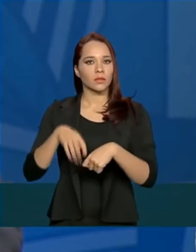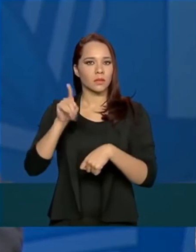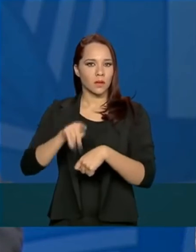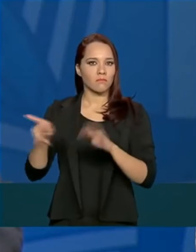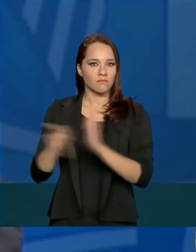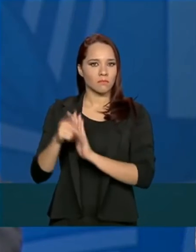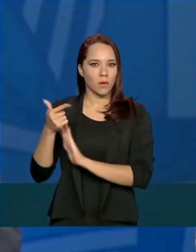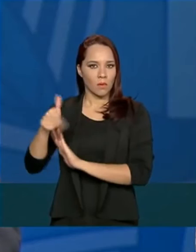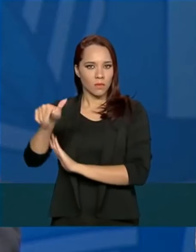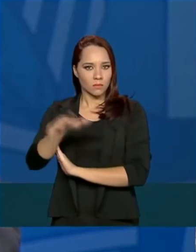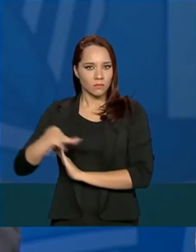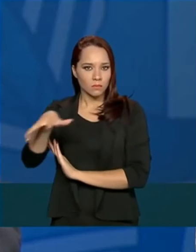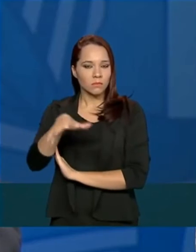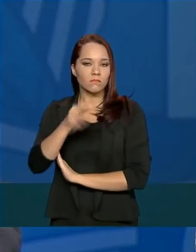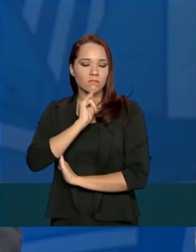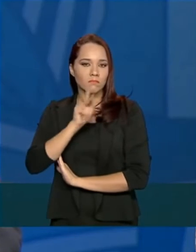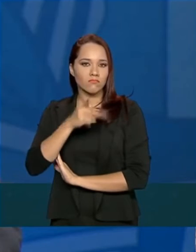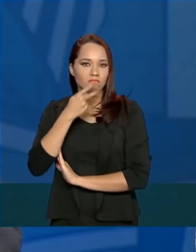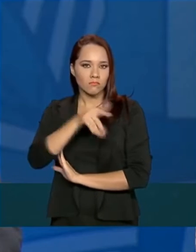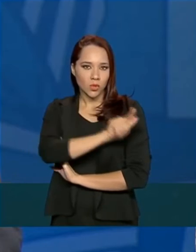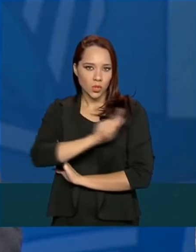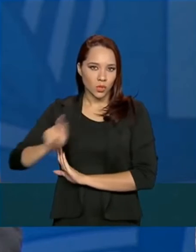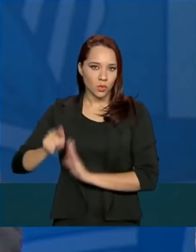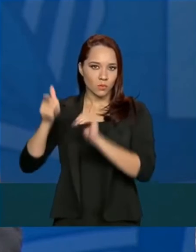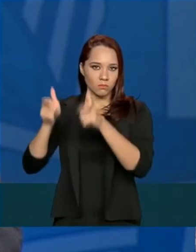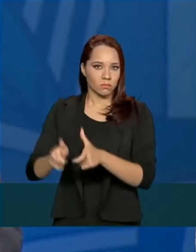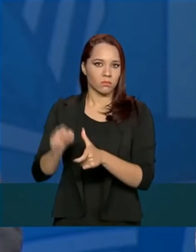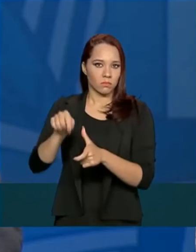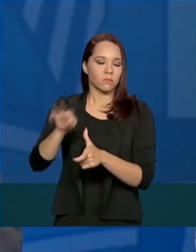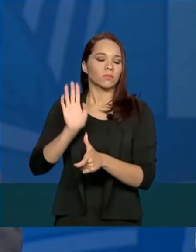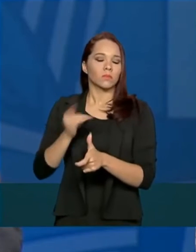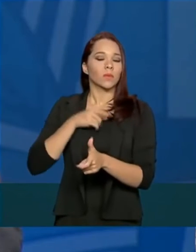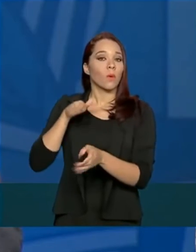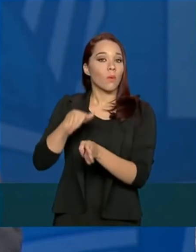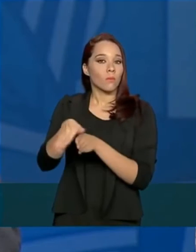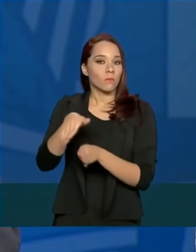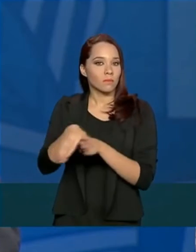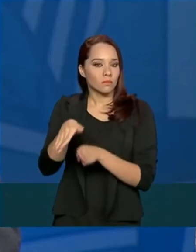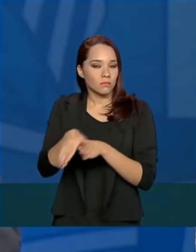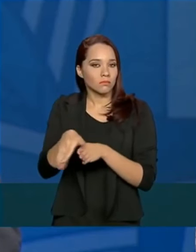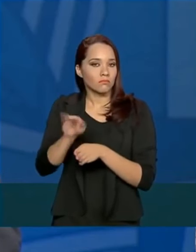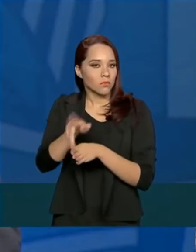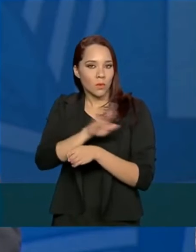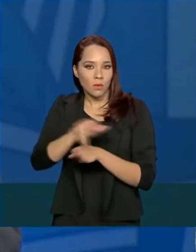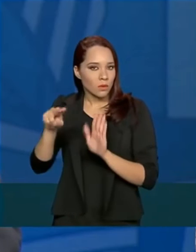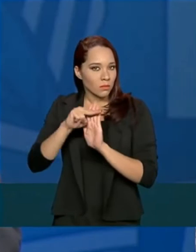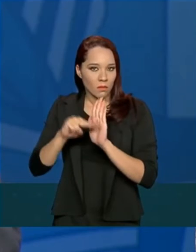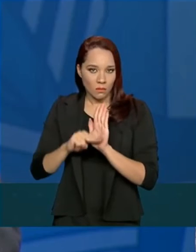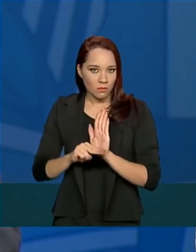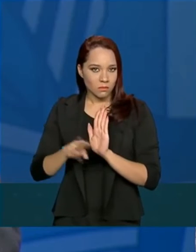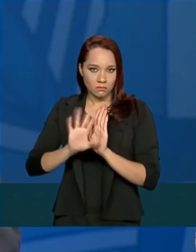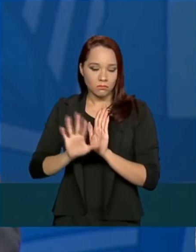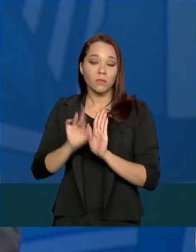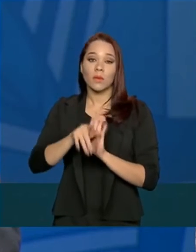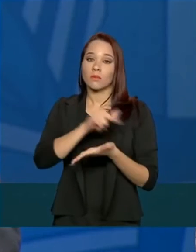outros setores, como eu coloquei aqui o gestor local, ela está orientando, não? Ela não é normativa. Agora,